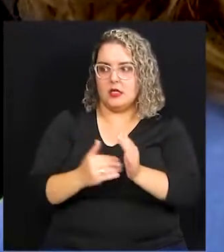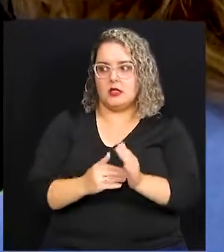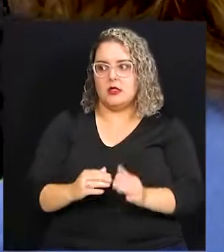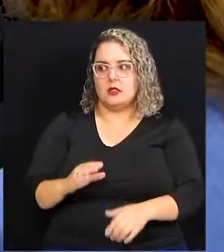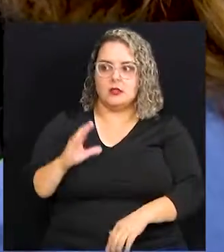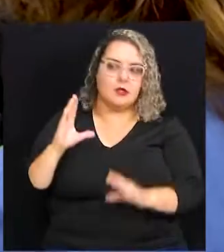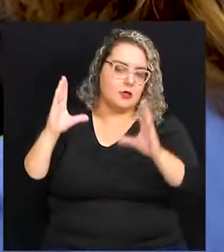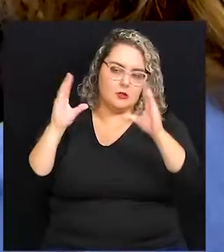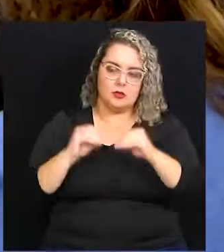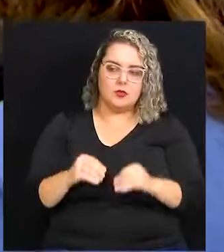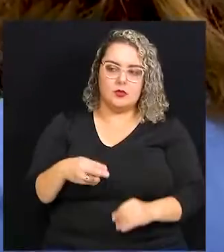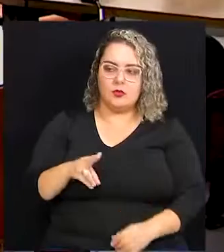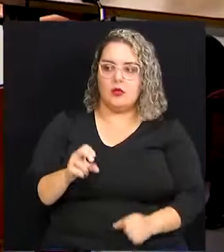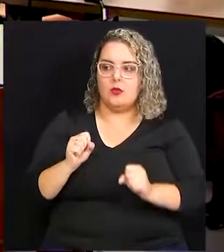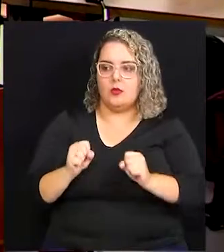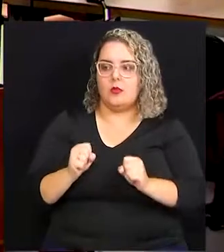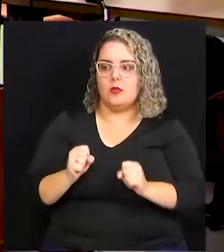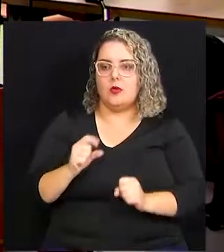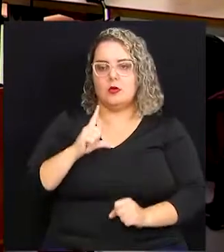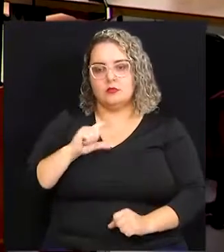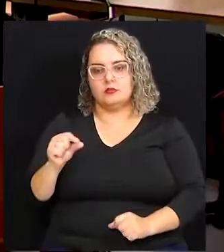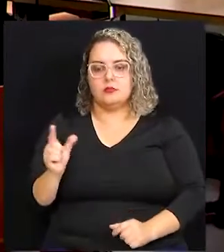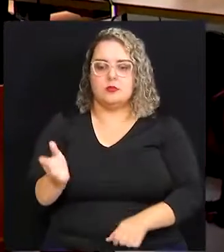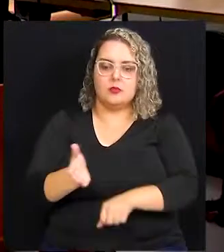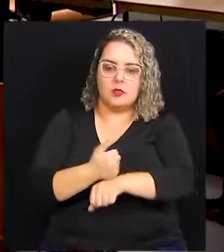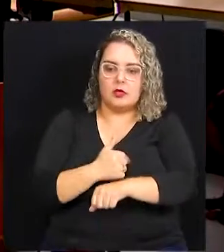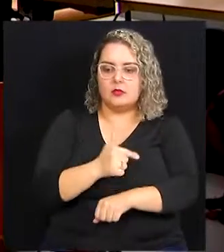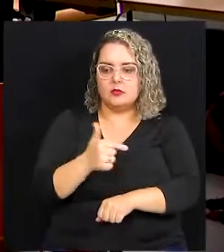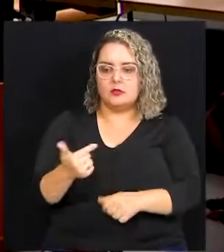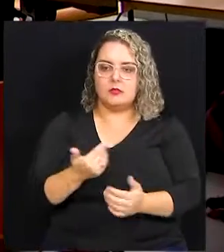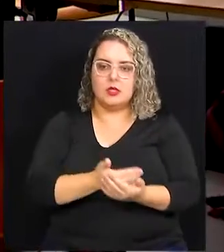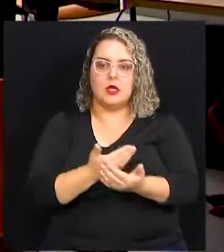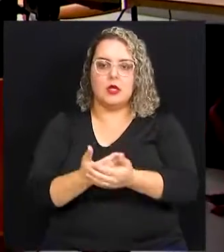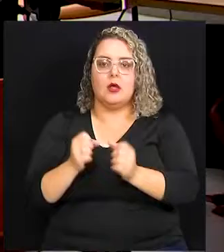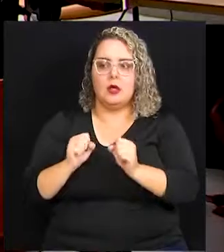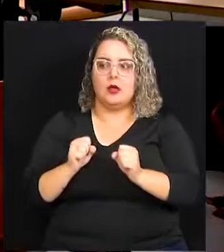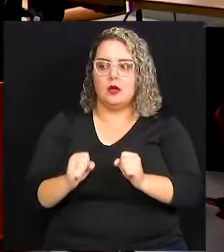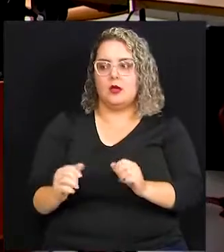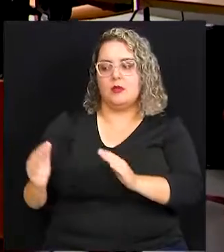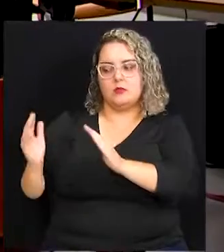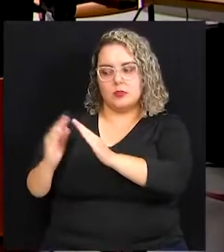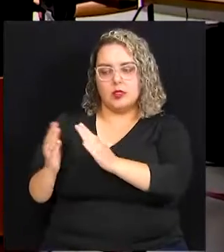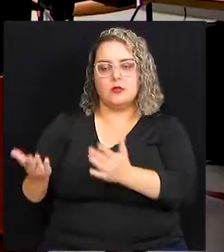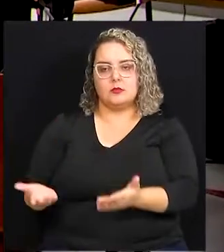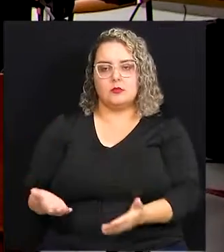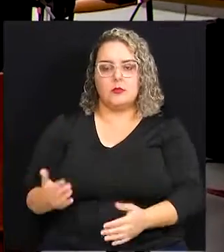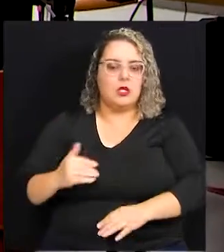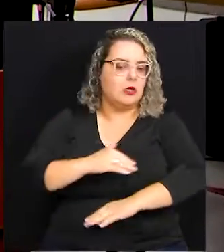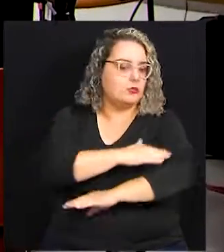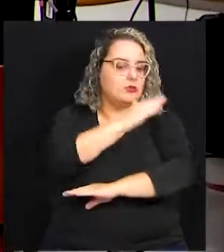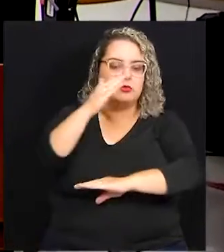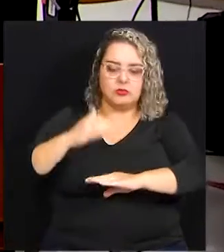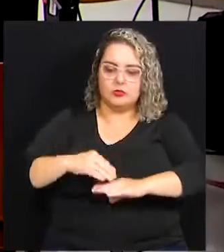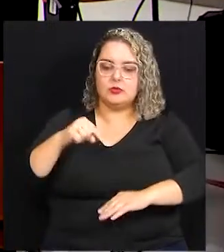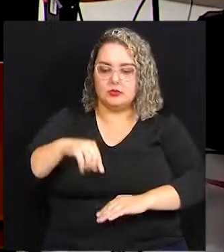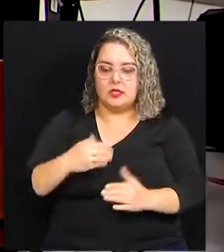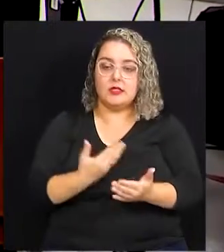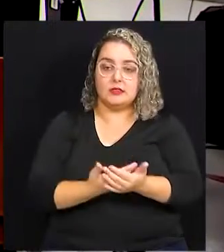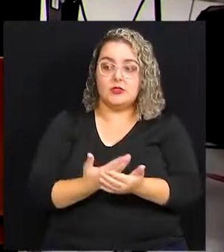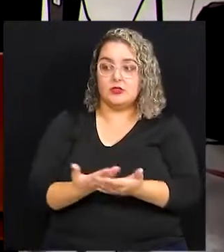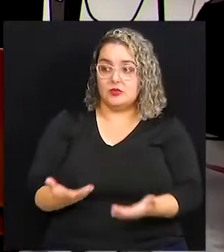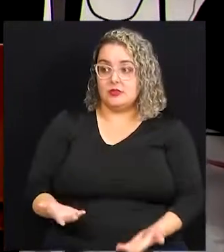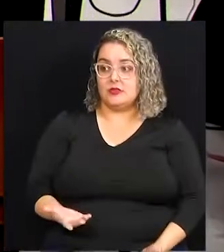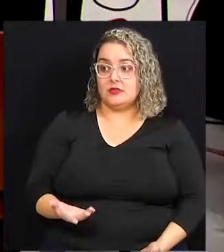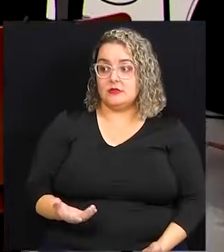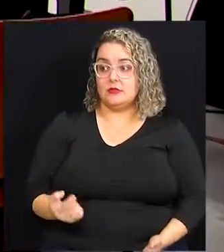até tarde assim, ou eu posso ir embora antes um pouquinho às vezes, porque não tem aula, eu posso ir antes pro meu flat. Mas eu passo praticamente o dia todo aqui na escola.